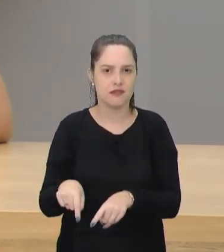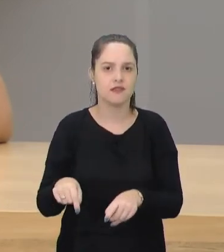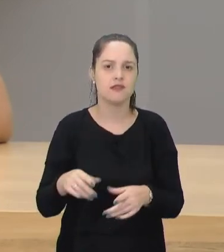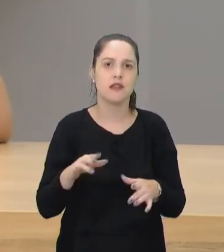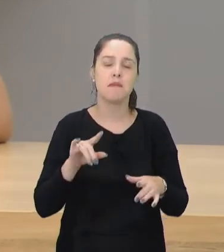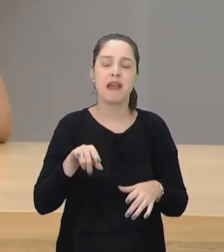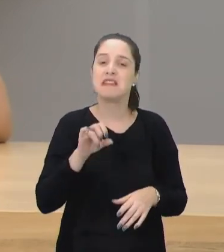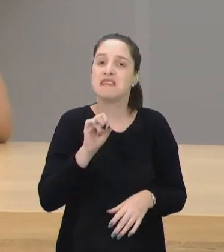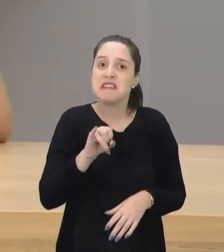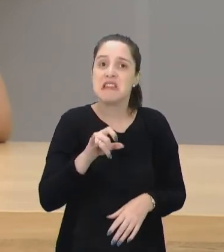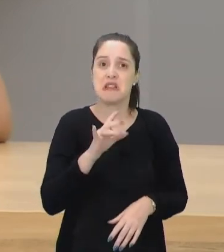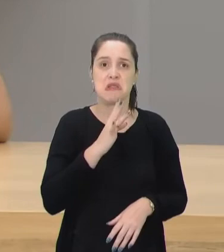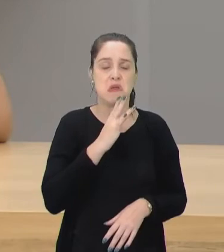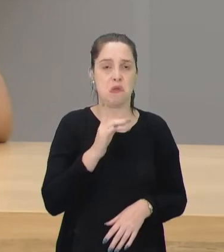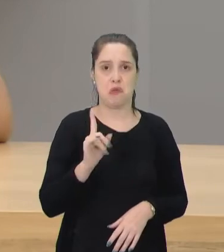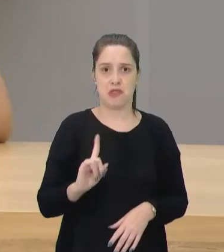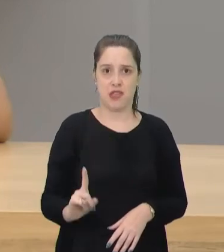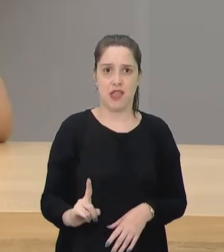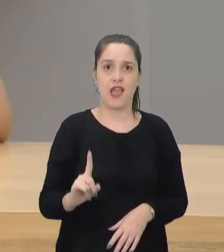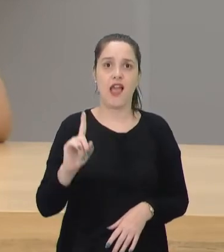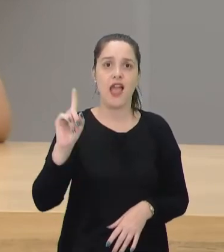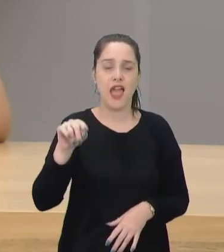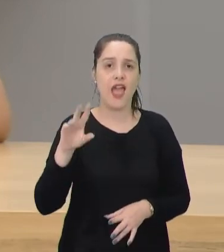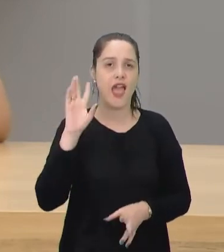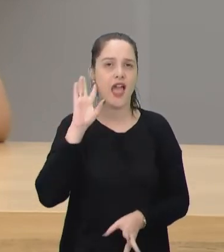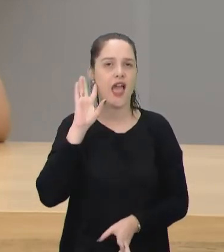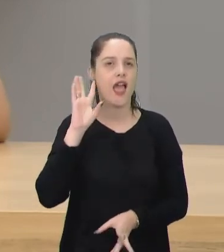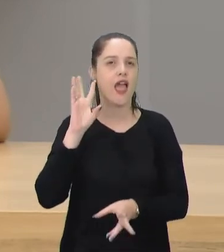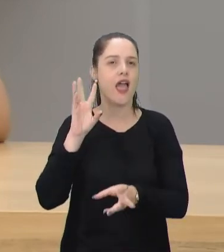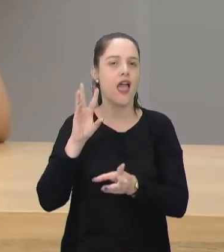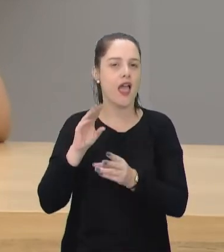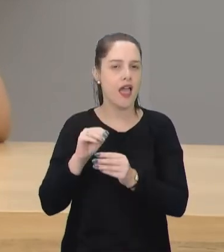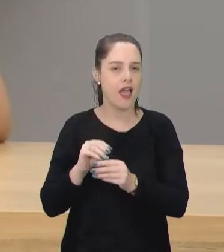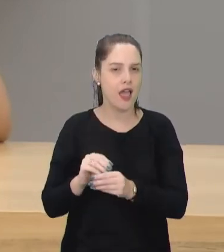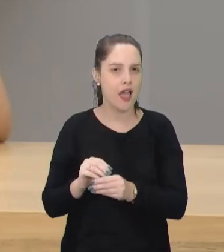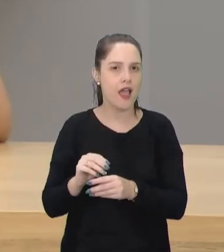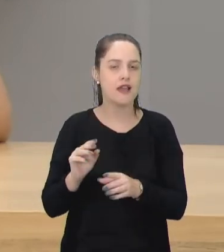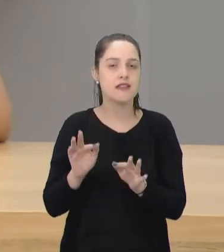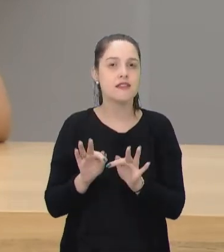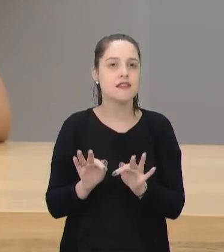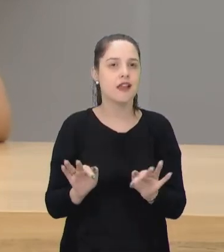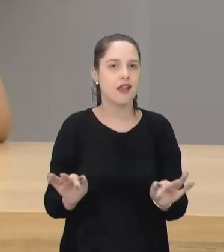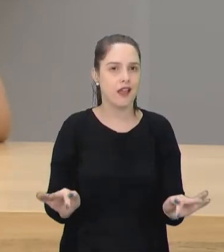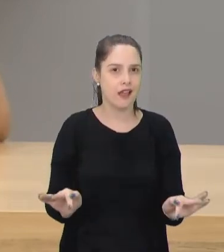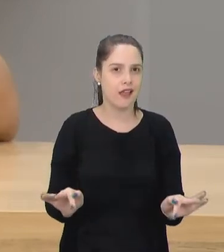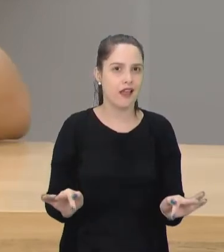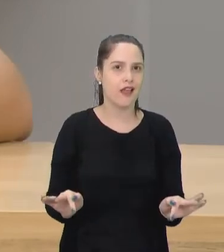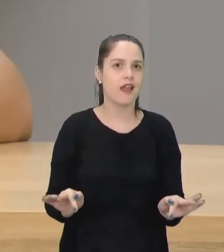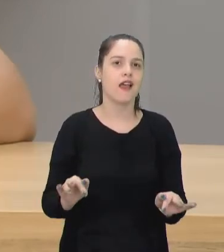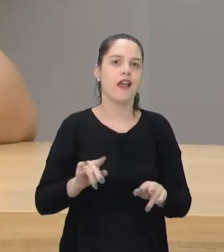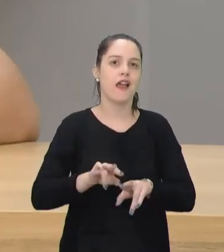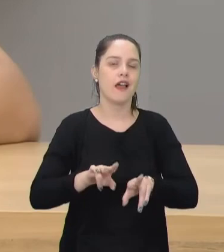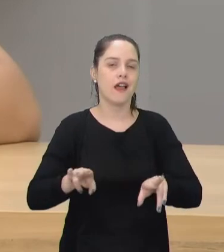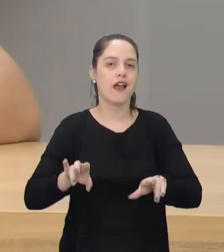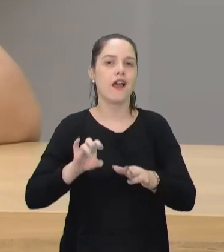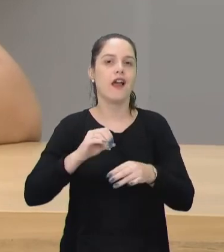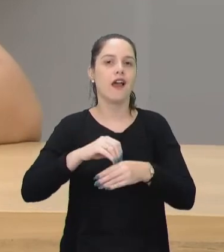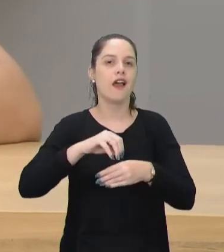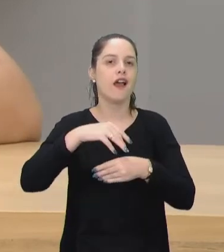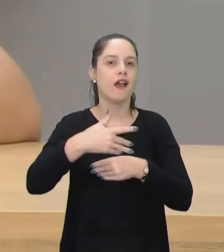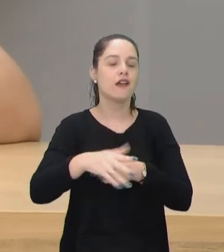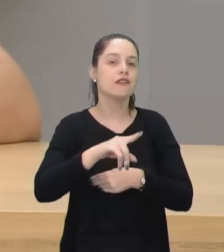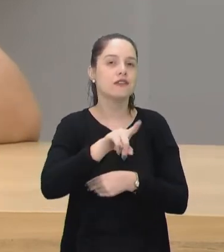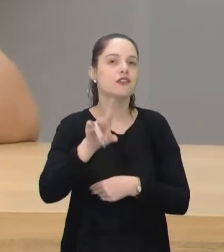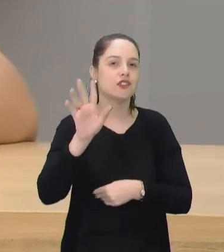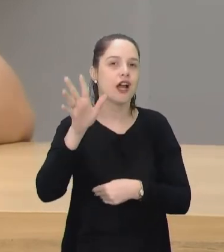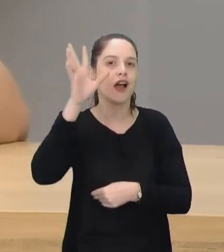não conhece, é uma forma resumida de você simplificar vários conteúdos que você já